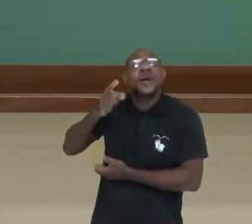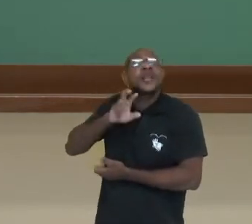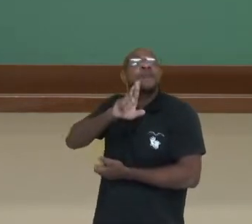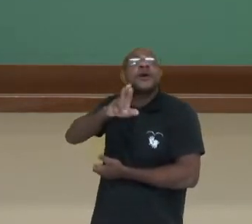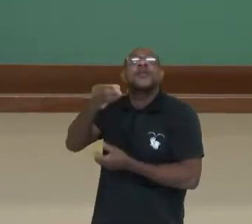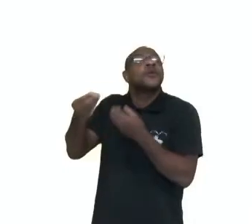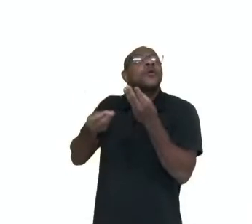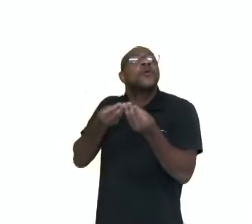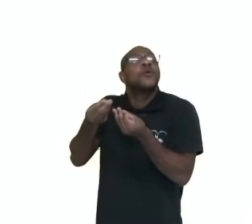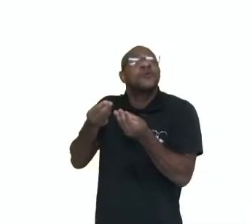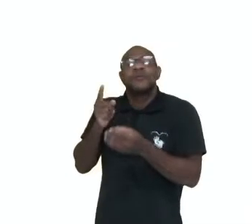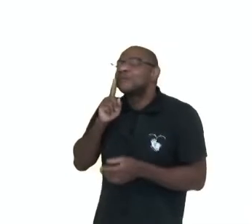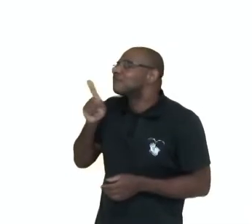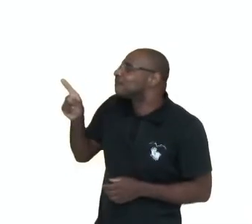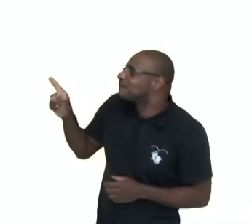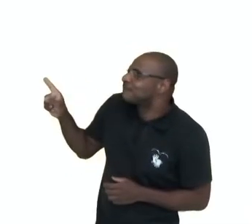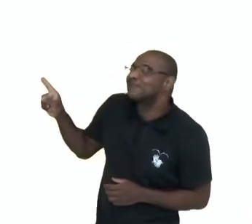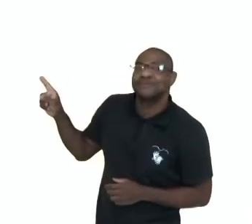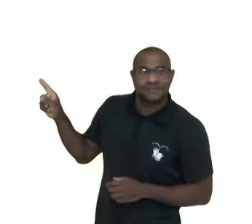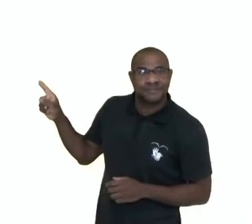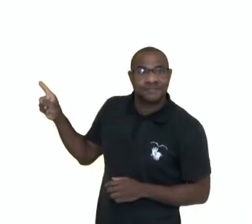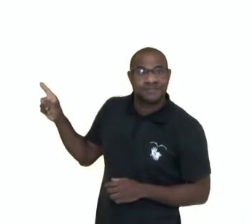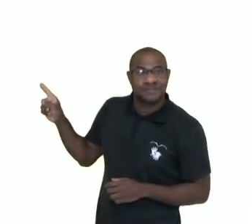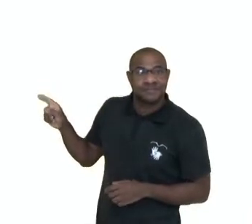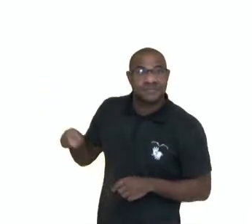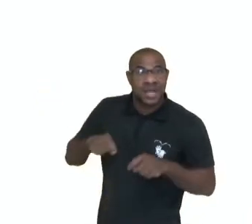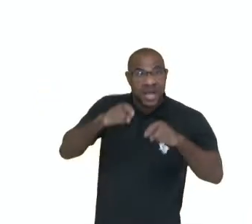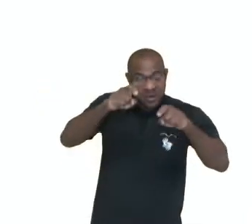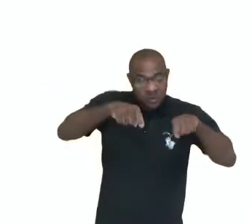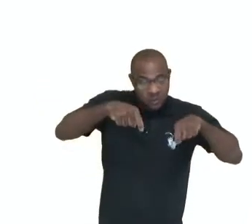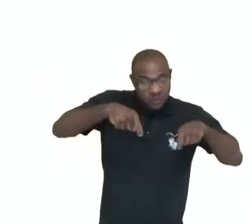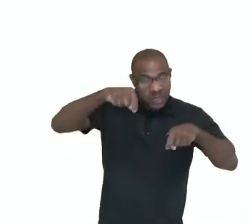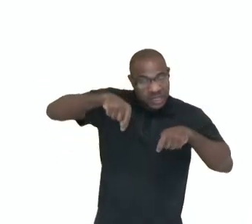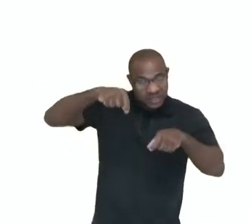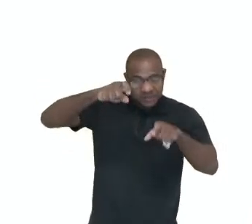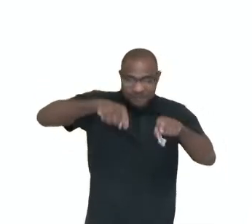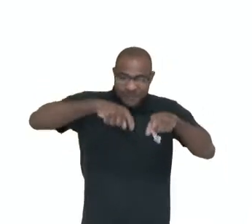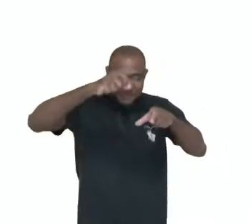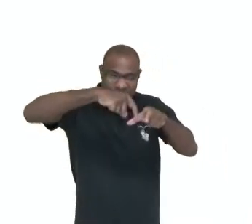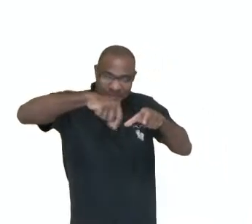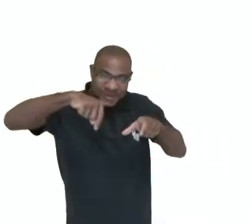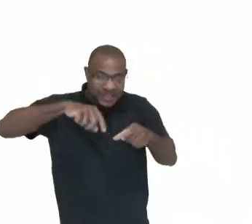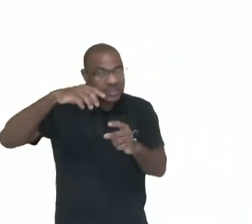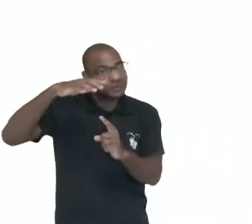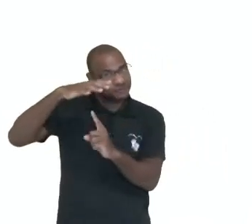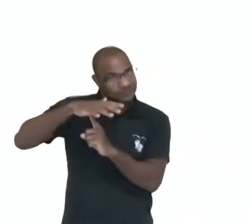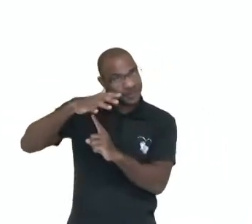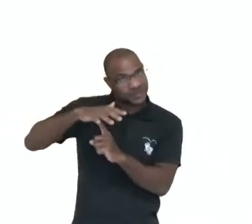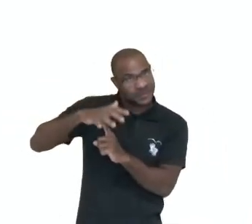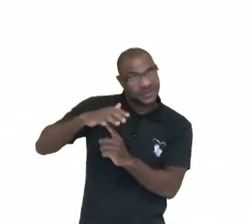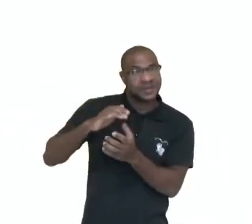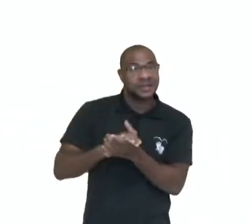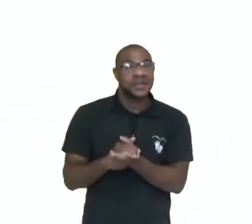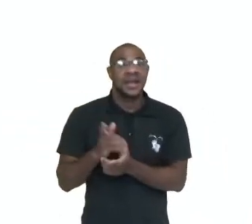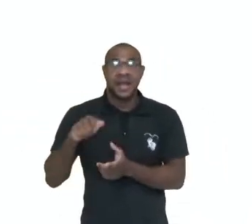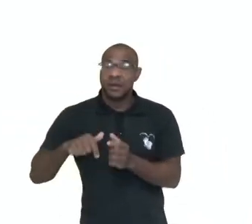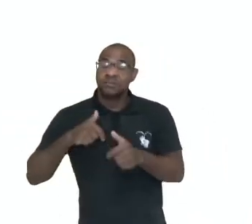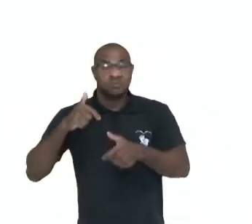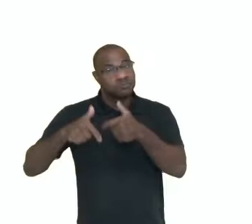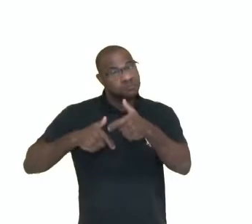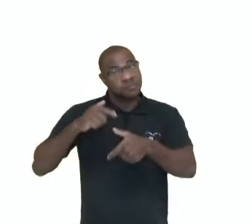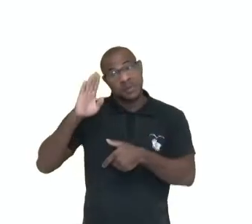Acompanhe aqui comigo. Olha só, a agricultura no Paraná, historicamente, é uma das principais